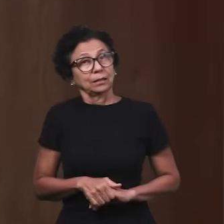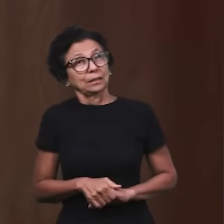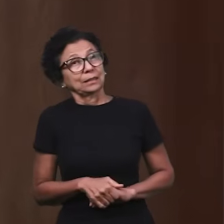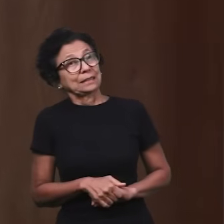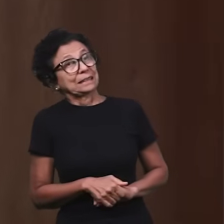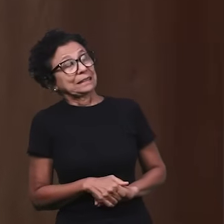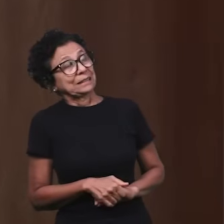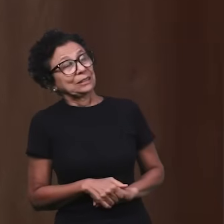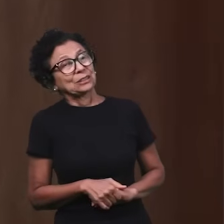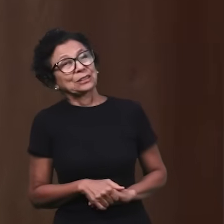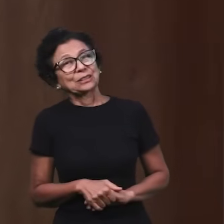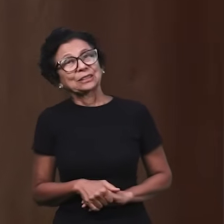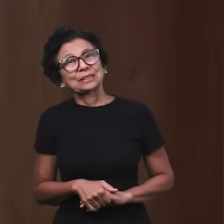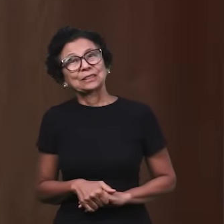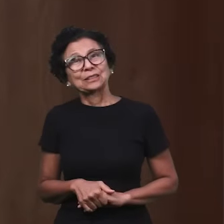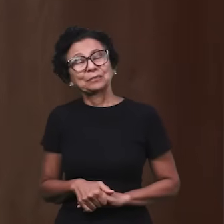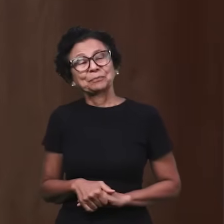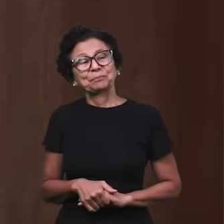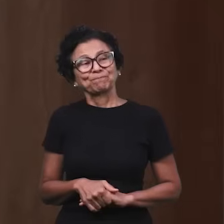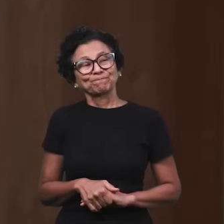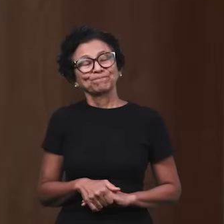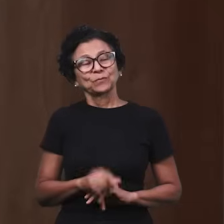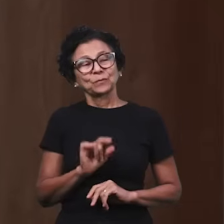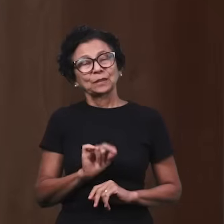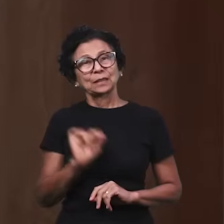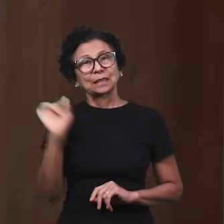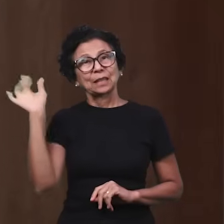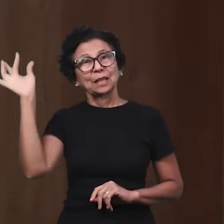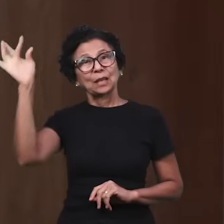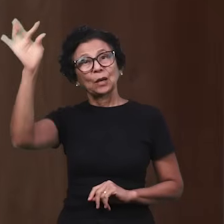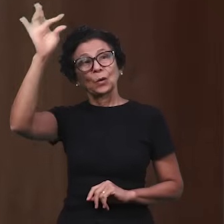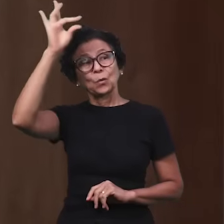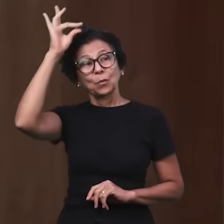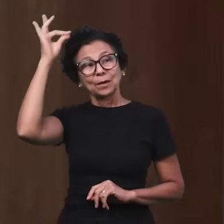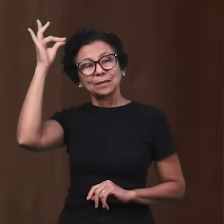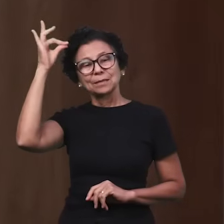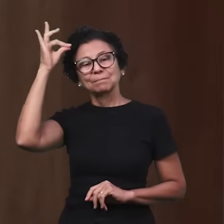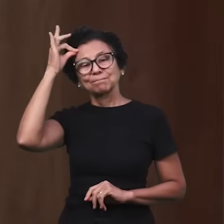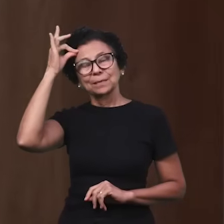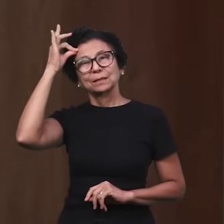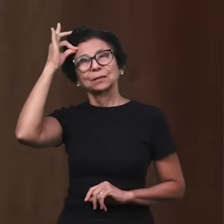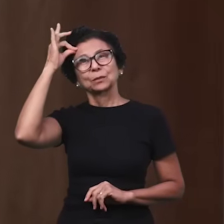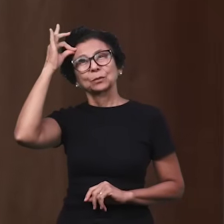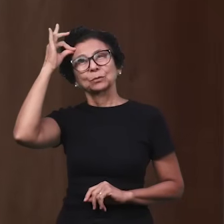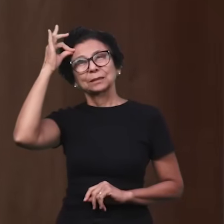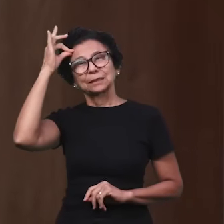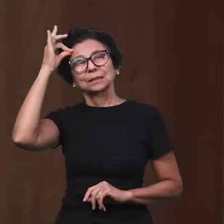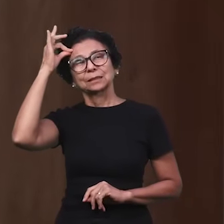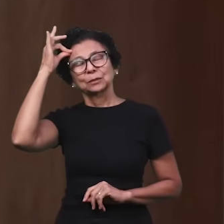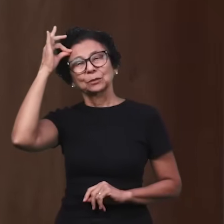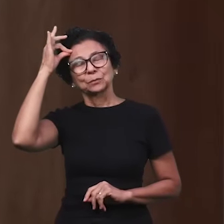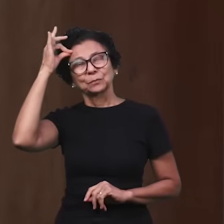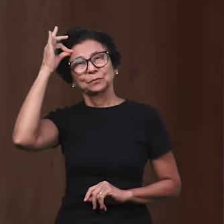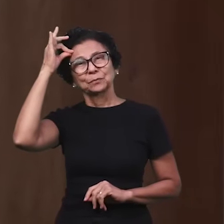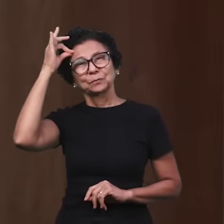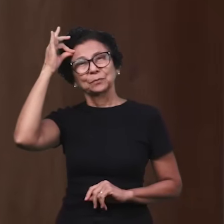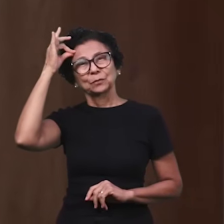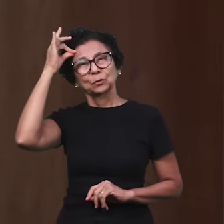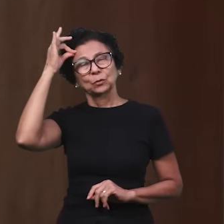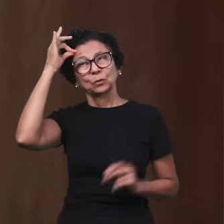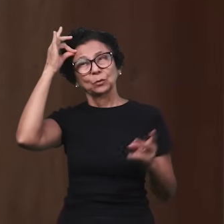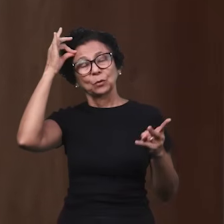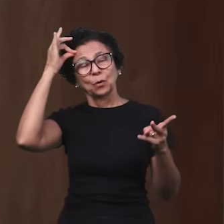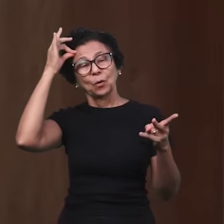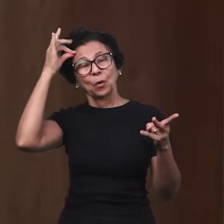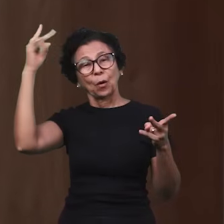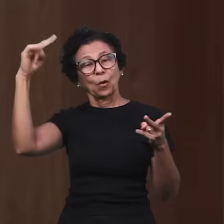que o Espírito Santo, quando ele olha para aquele irmão e olha para